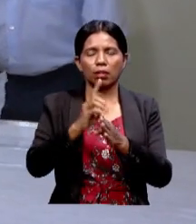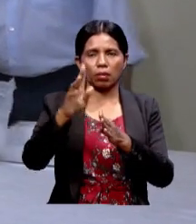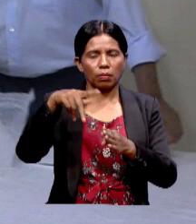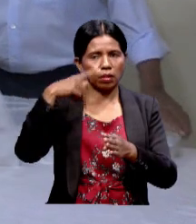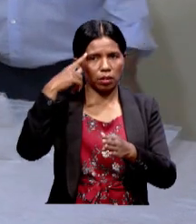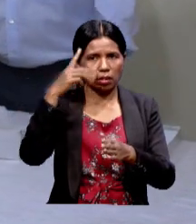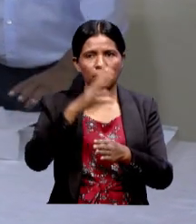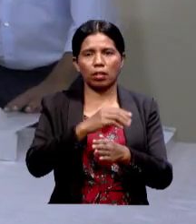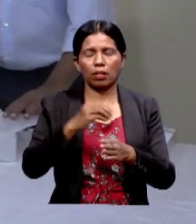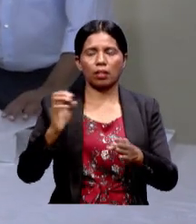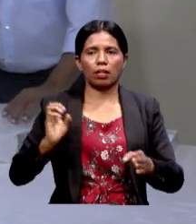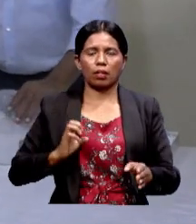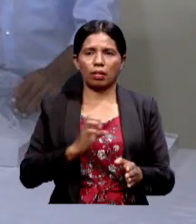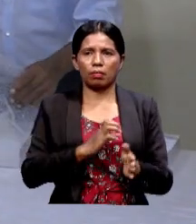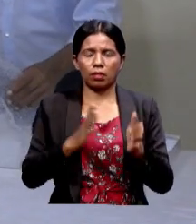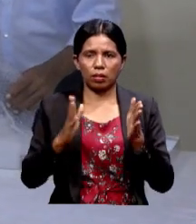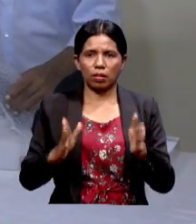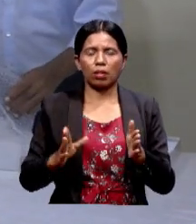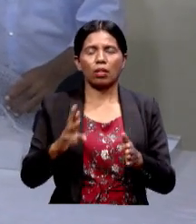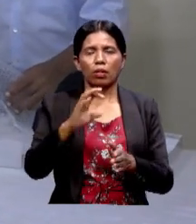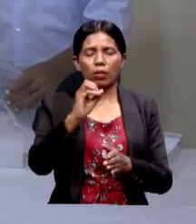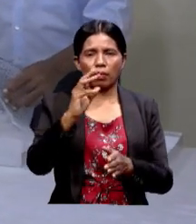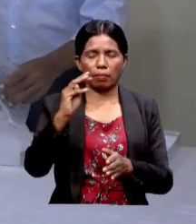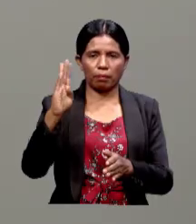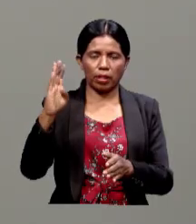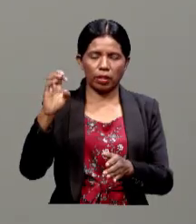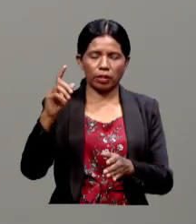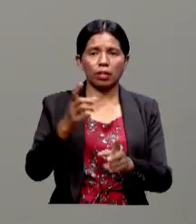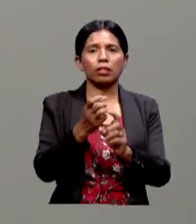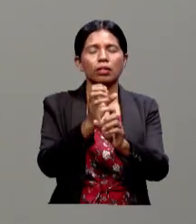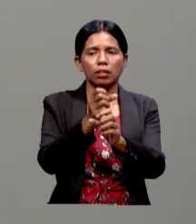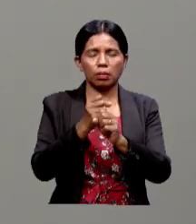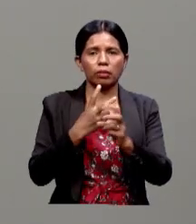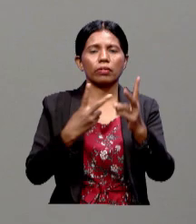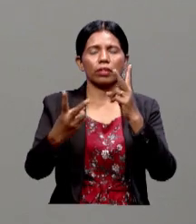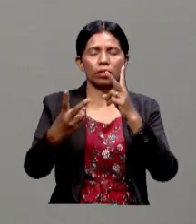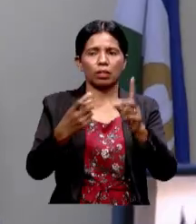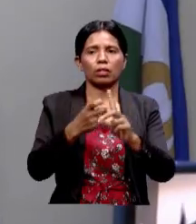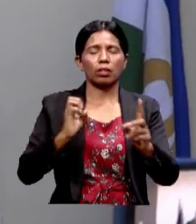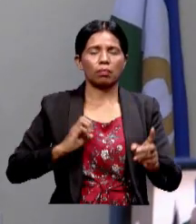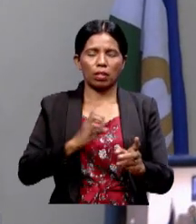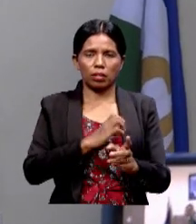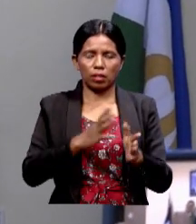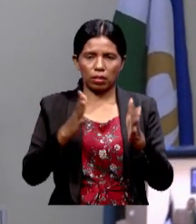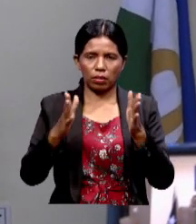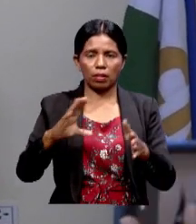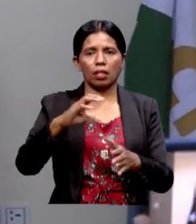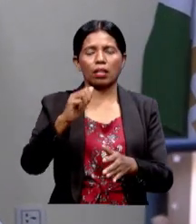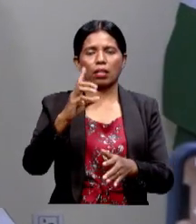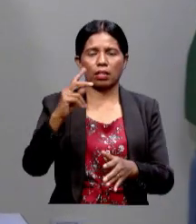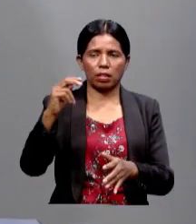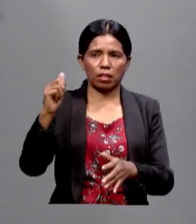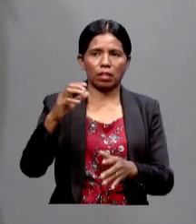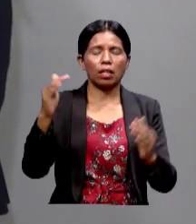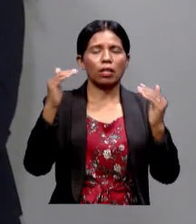Externa, embaixador Roberto Soares, simo visita o embaixador Canadá e a sede do partido CNRT. Afim do